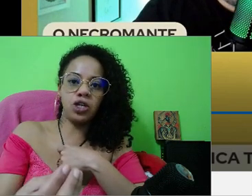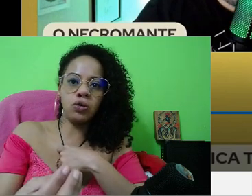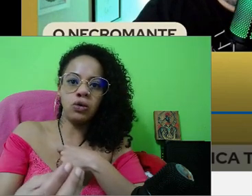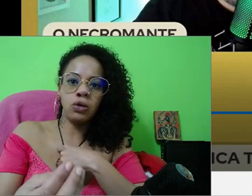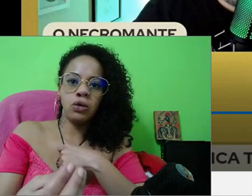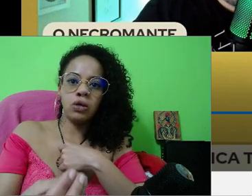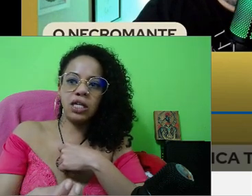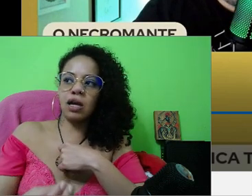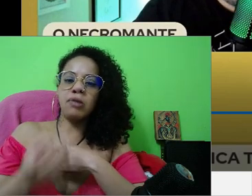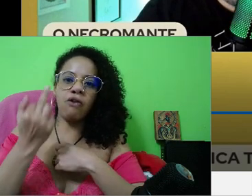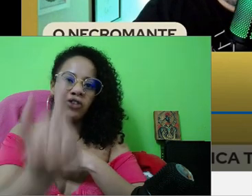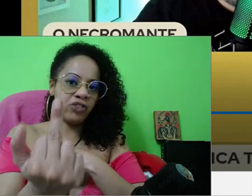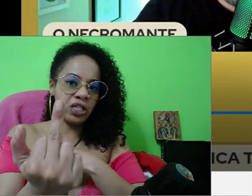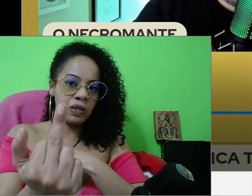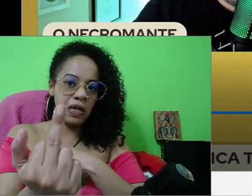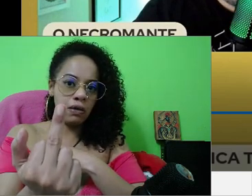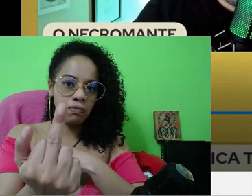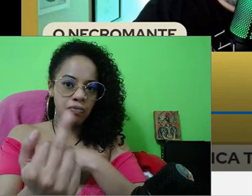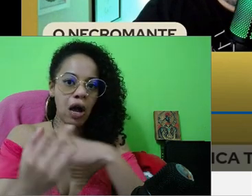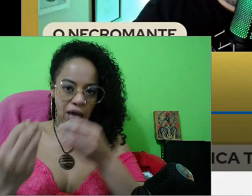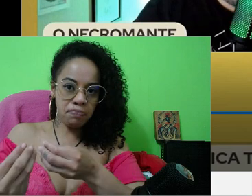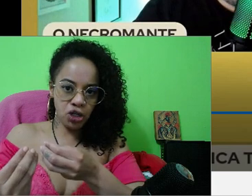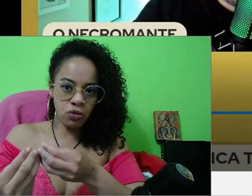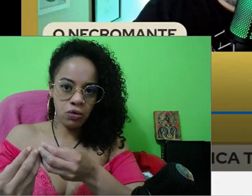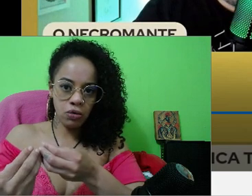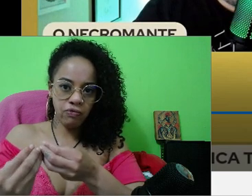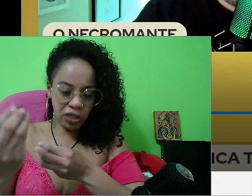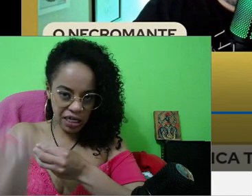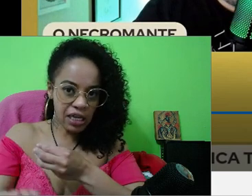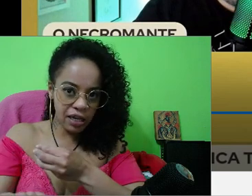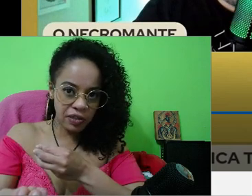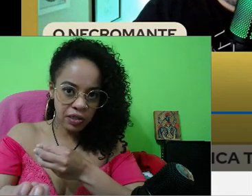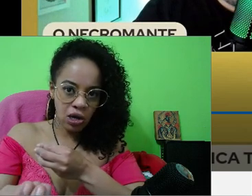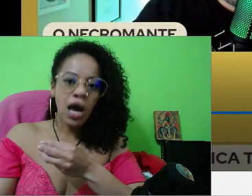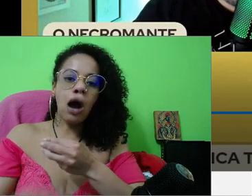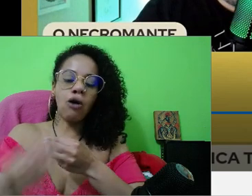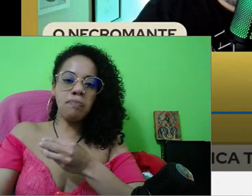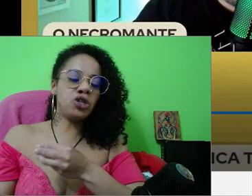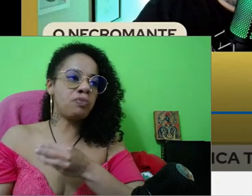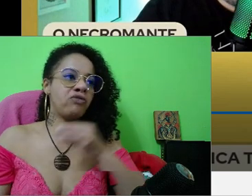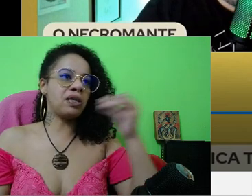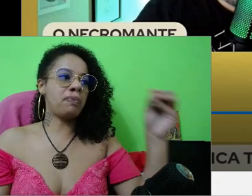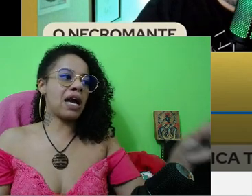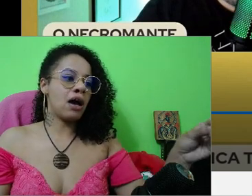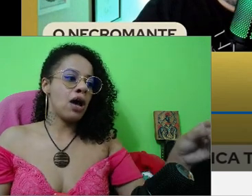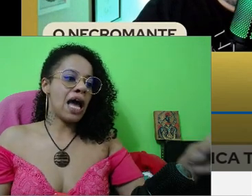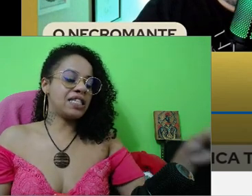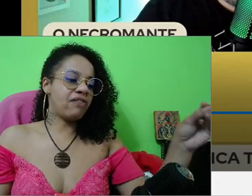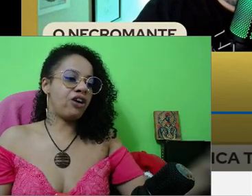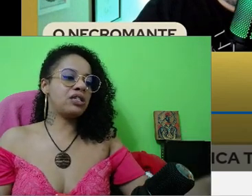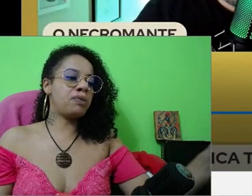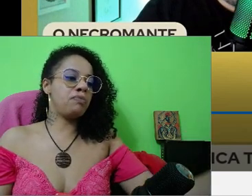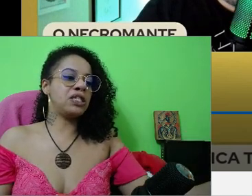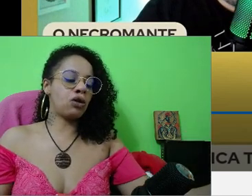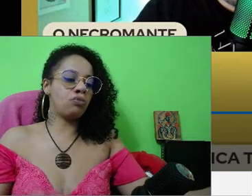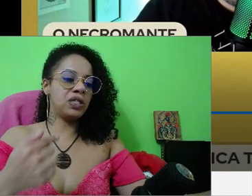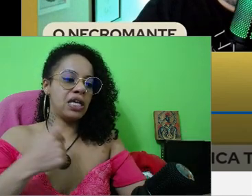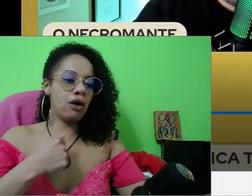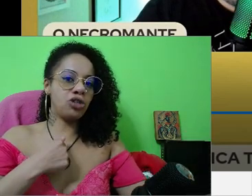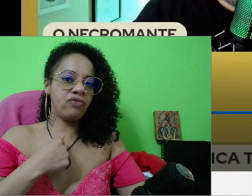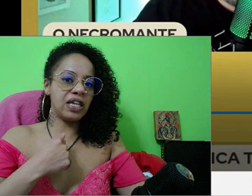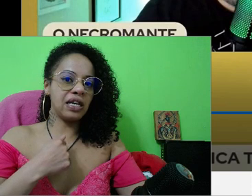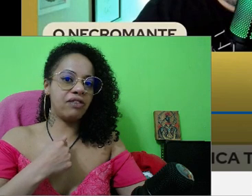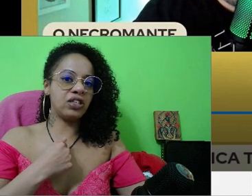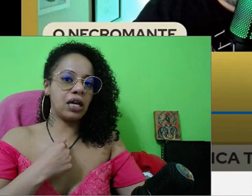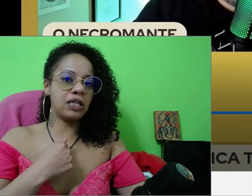pegar um vídeo e terminar o vídeo fazendo assim Alguém pediu Você que quis alguém pediu para você pegar essa falsa premissa